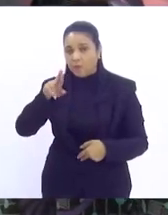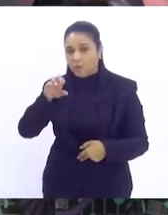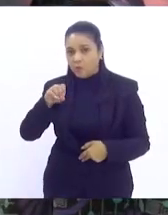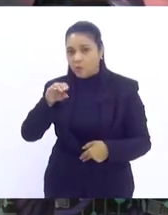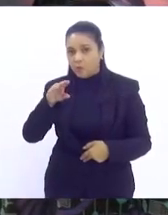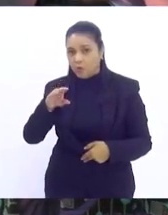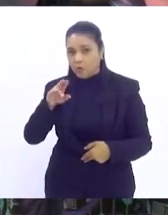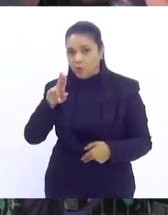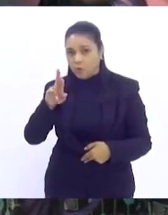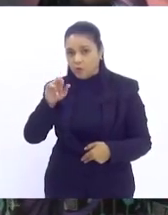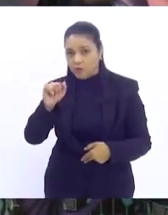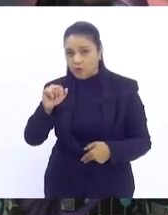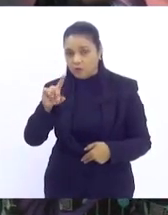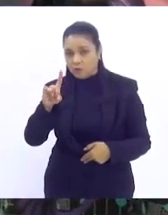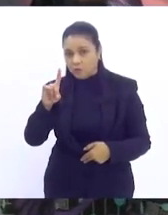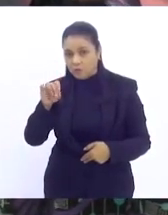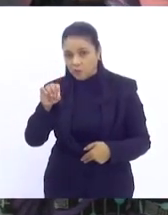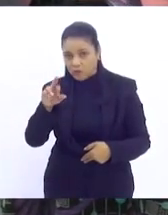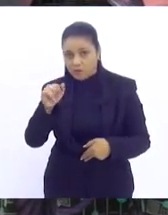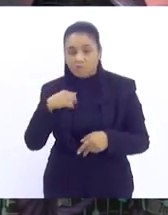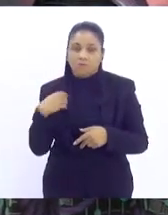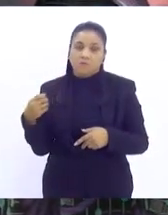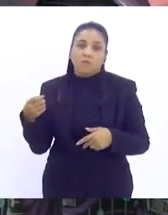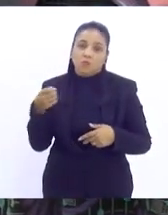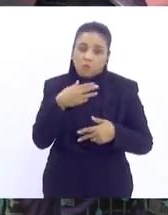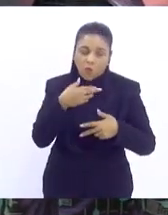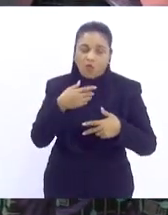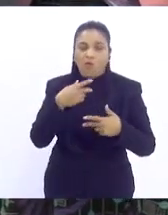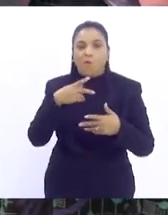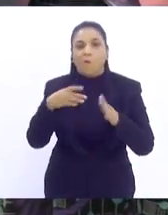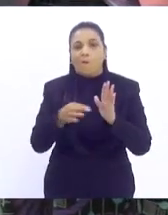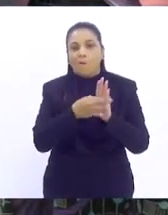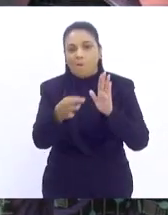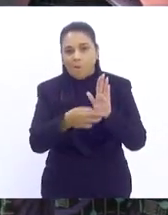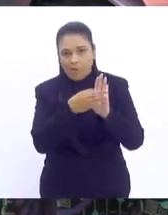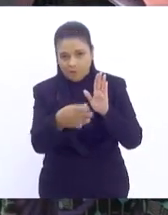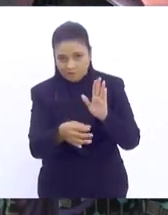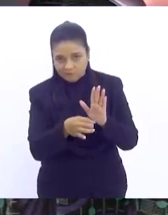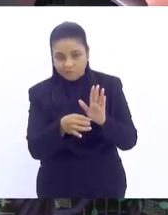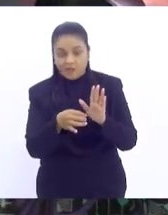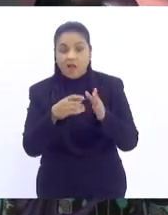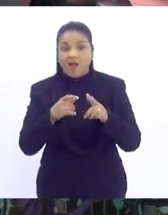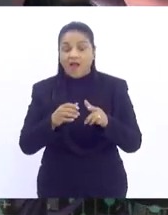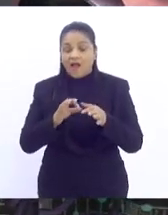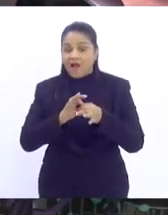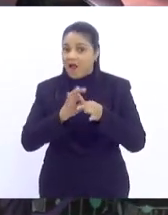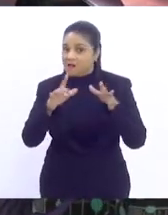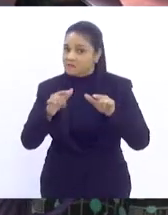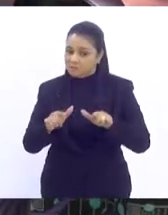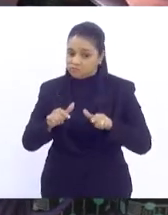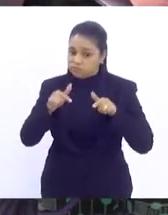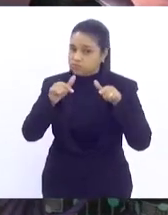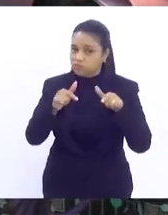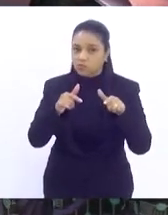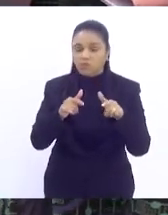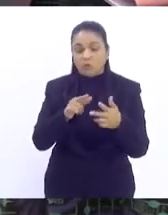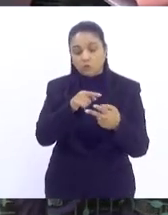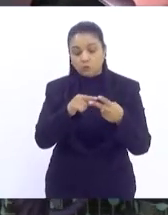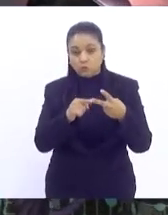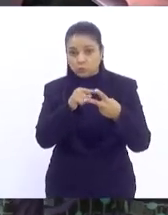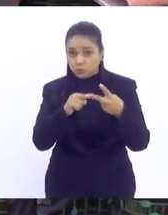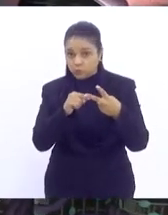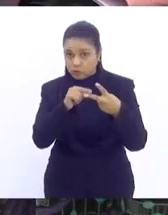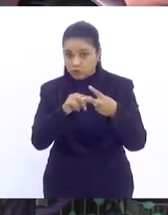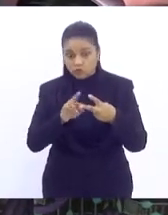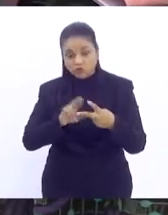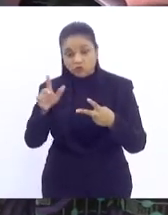Parecia em relação a parte de cima deputada Renata mencionou a licença Não foi dada ainda são duas licenças diferentes a de